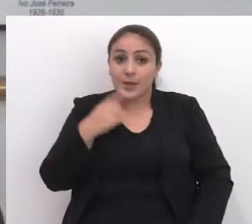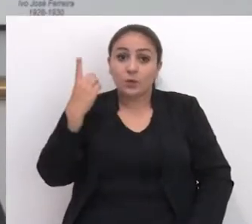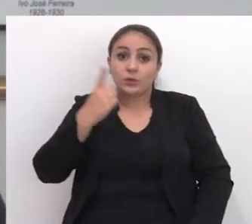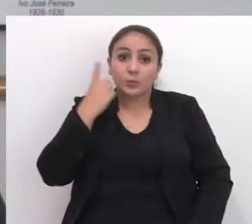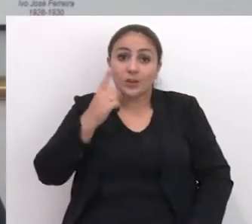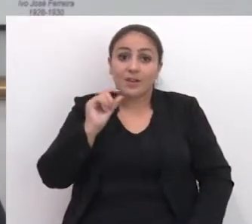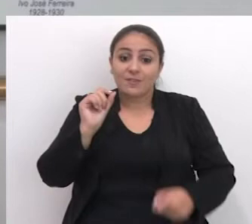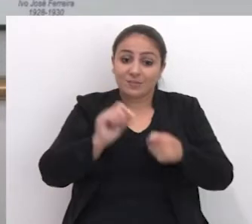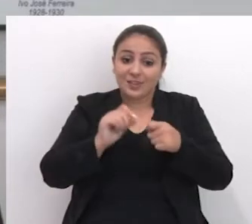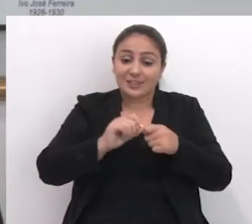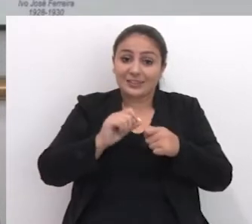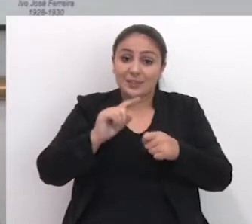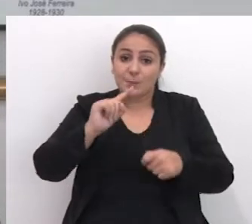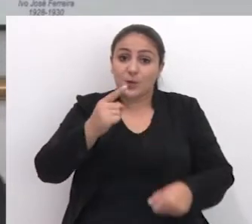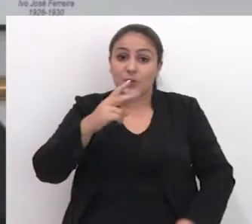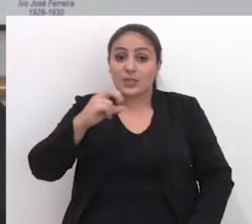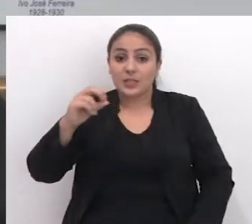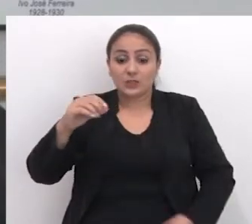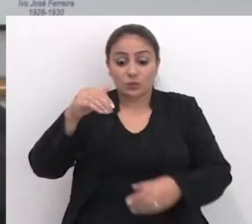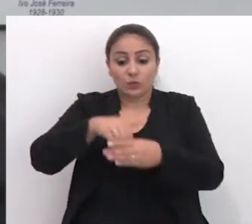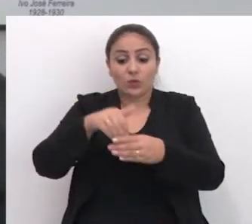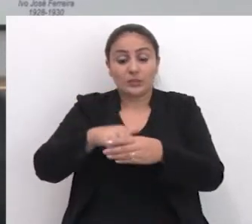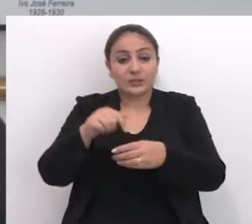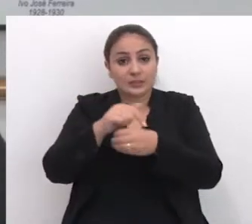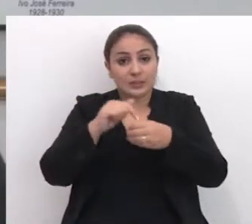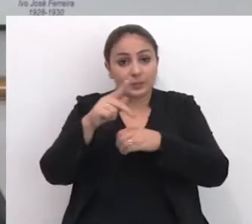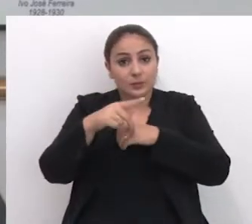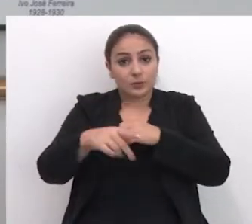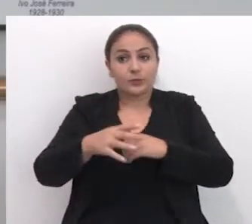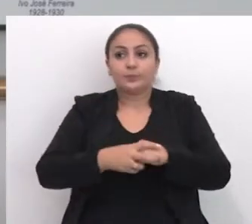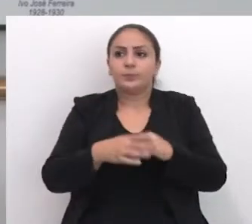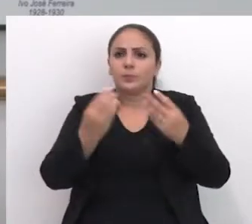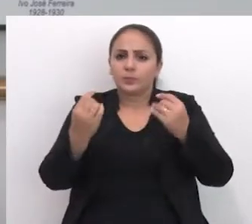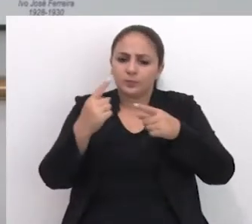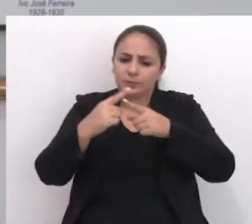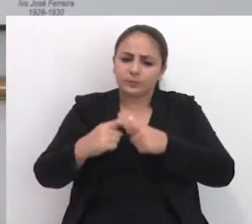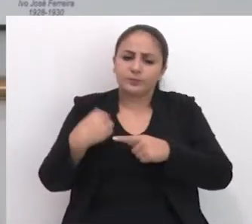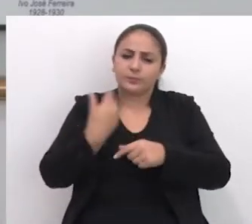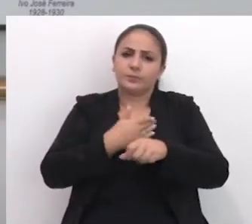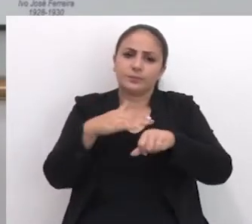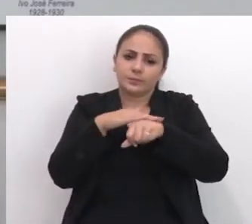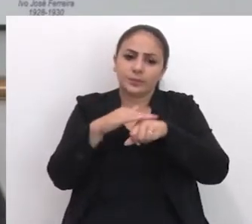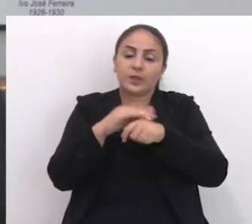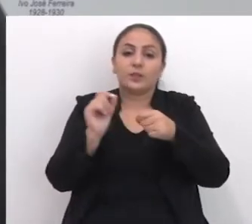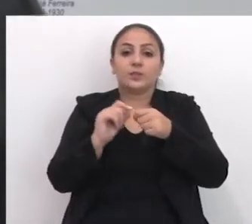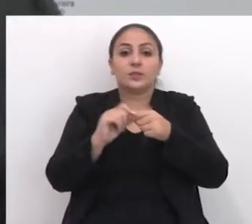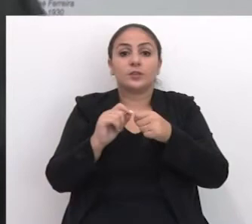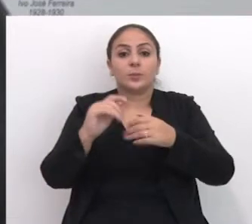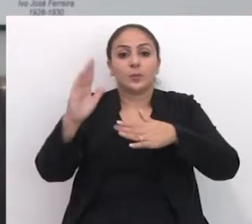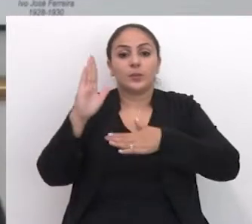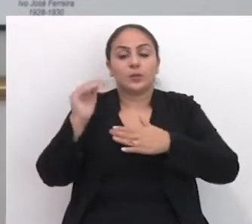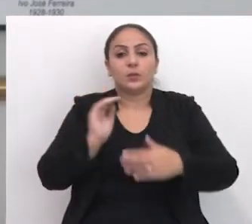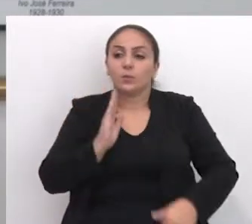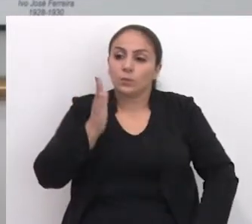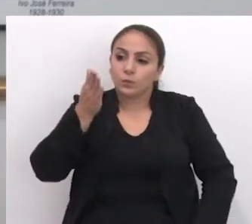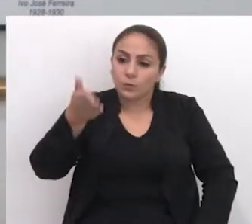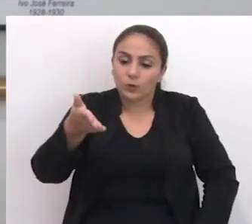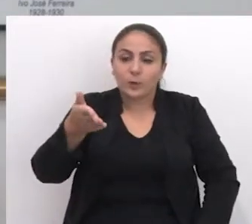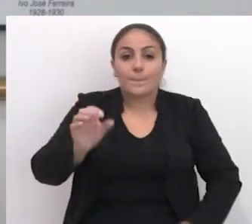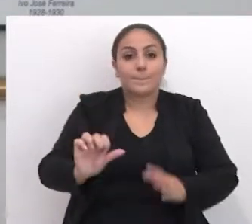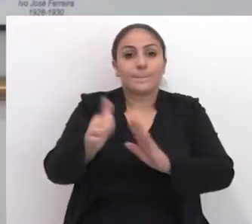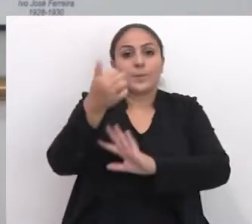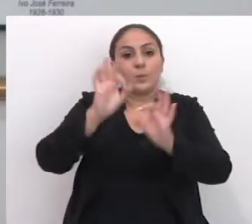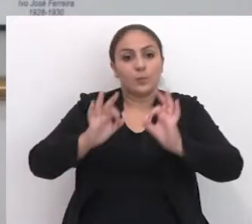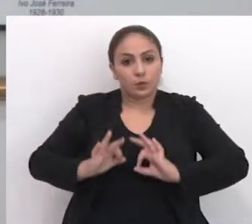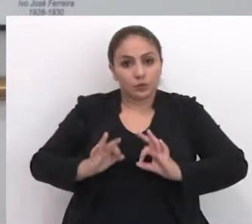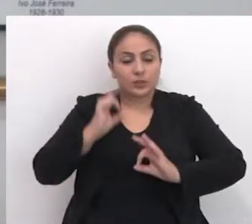aqui na nossa cidade de Passo Fundo, e que em outras conversas, a gente conversou sobre isso na campanha, e ele fez o que prometeu, entrou lá, e